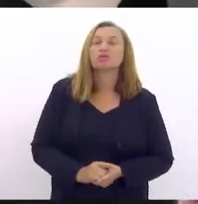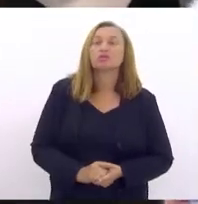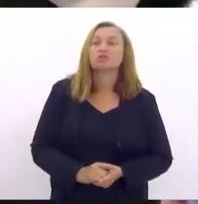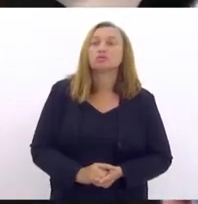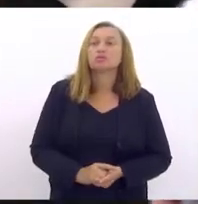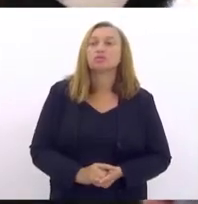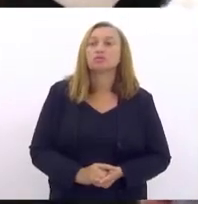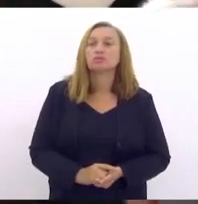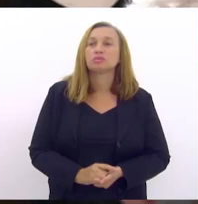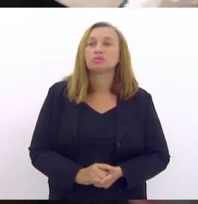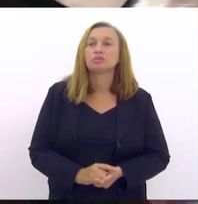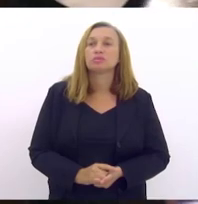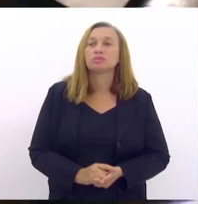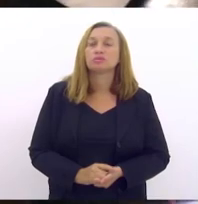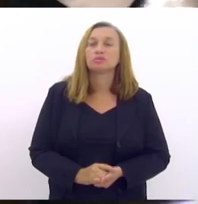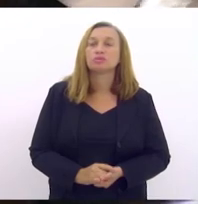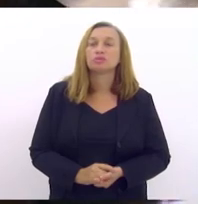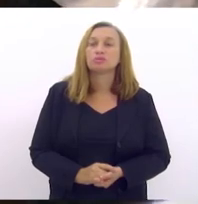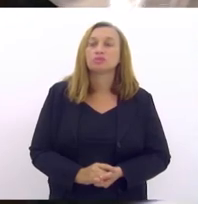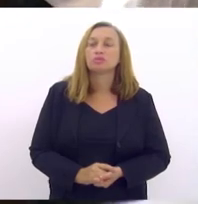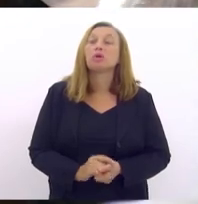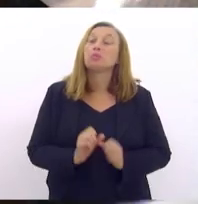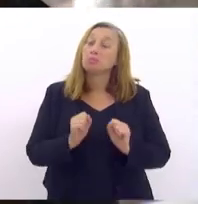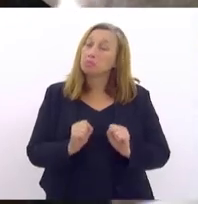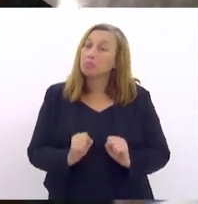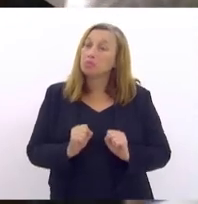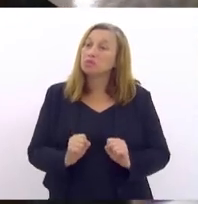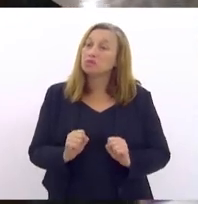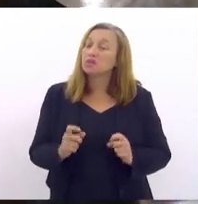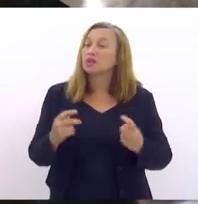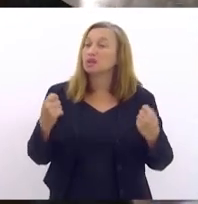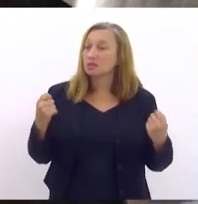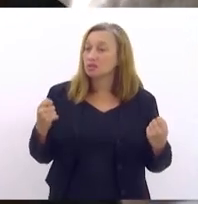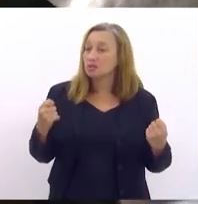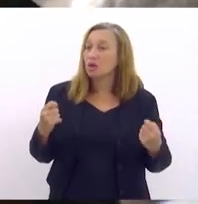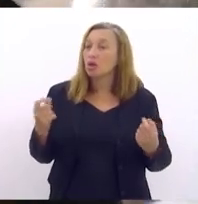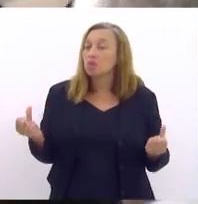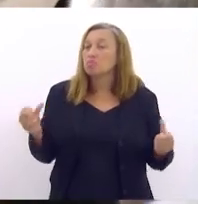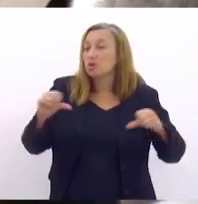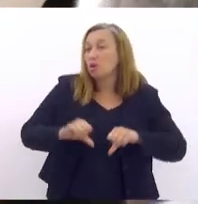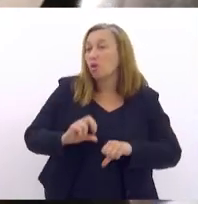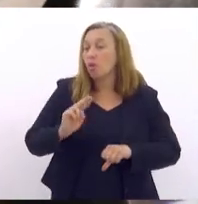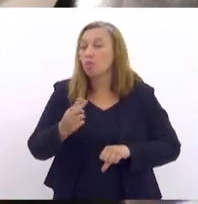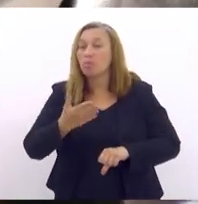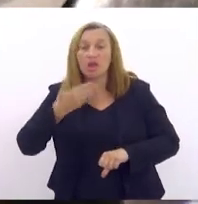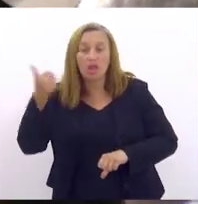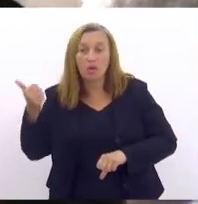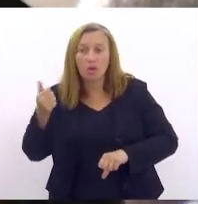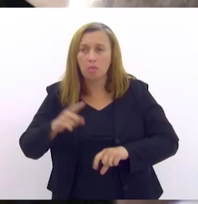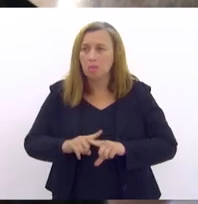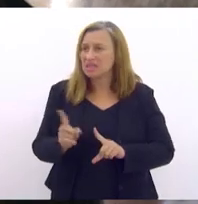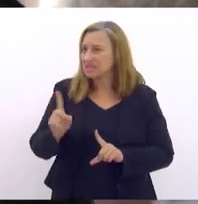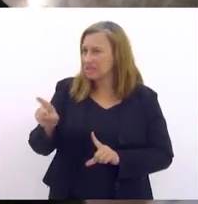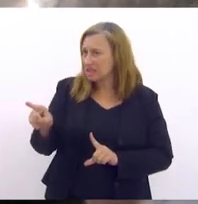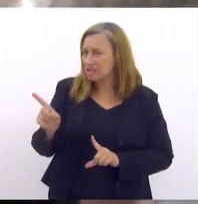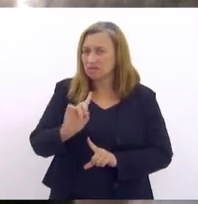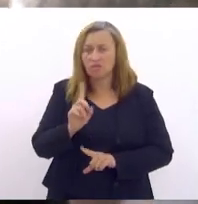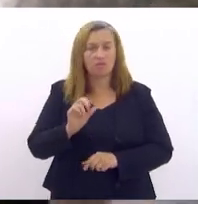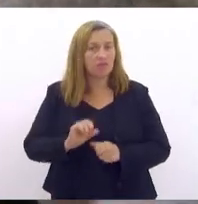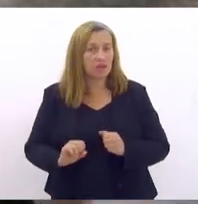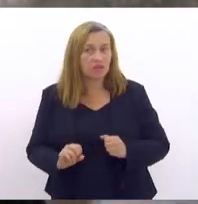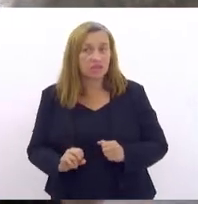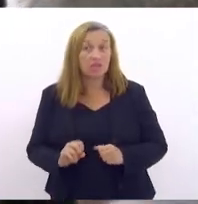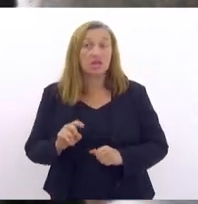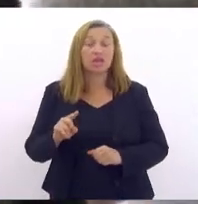Paulo, ele poderia torcer quanto pior, melhor. E ele não fez isso.